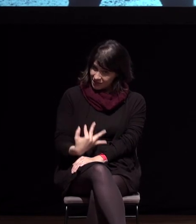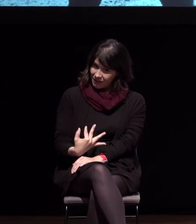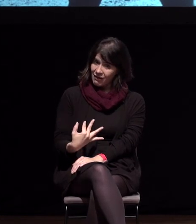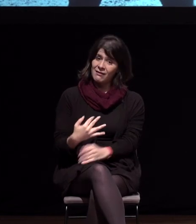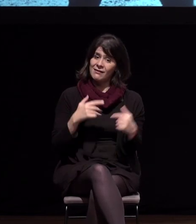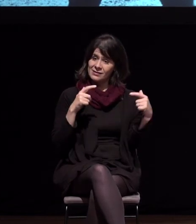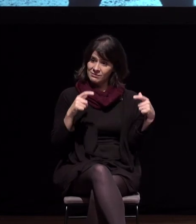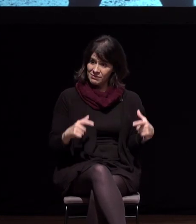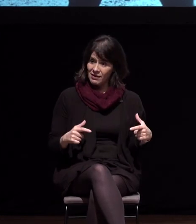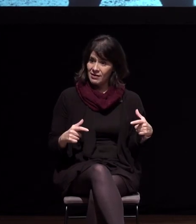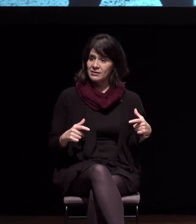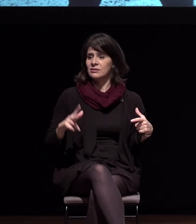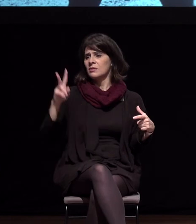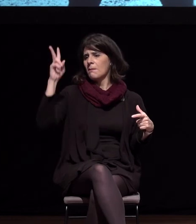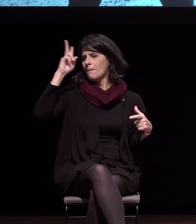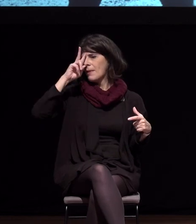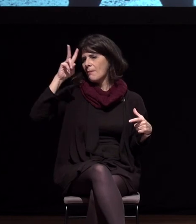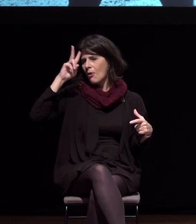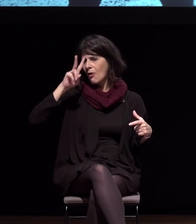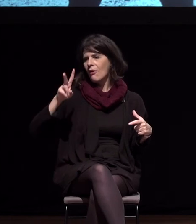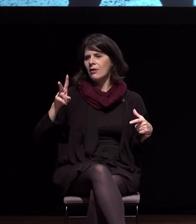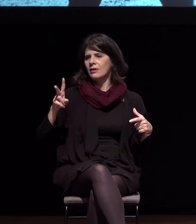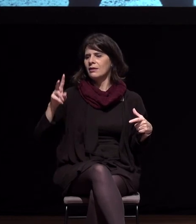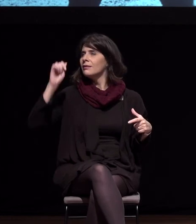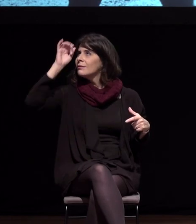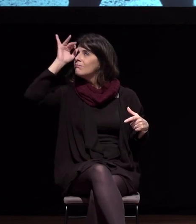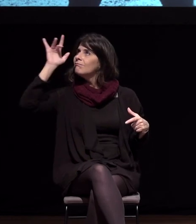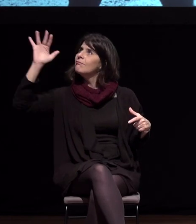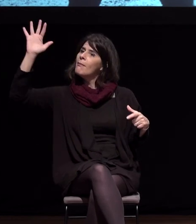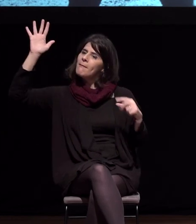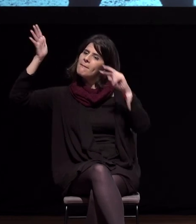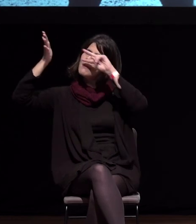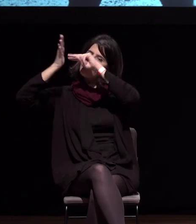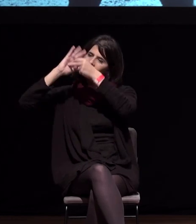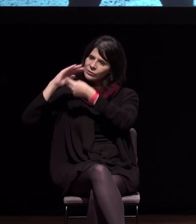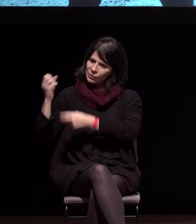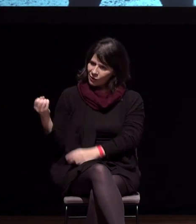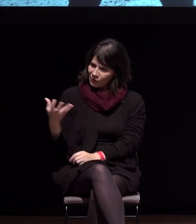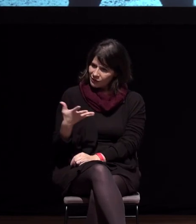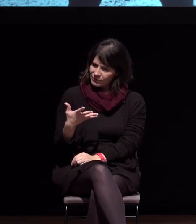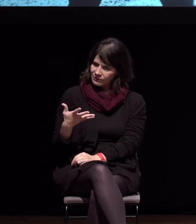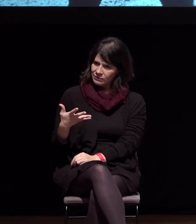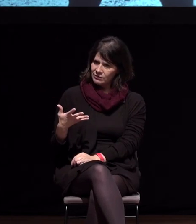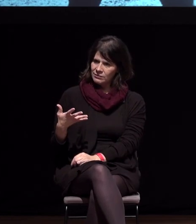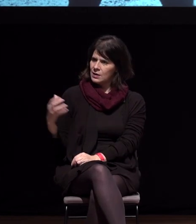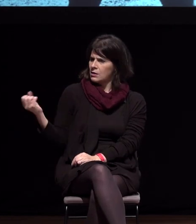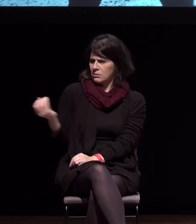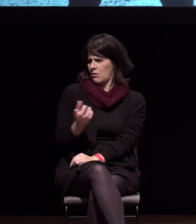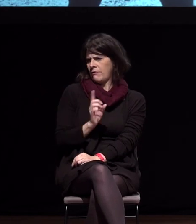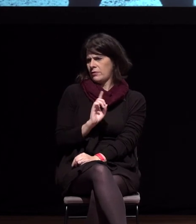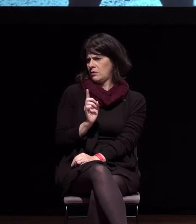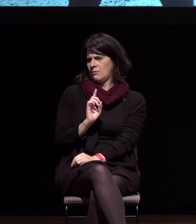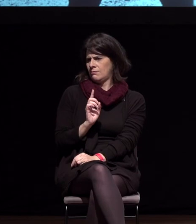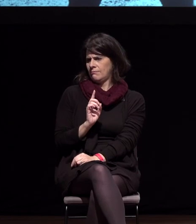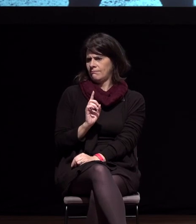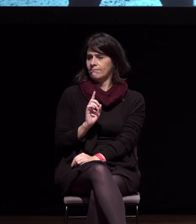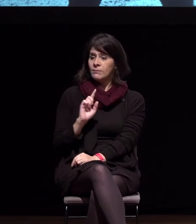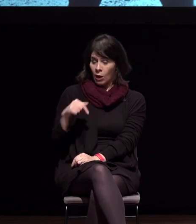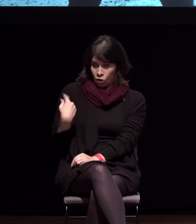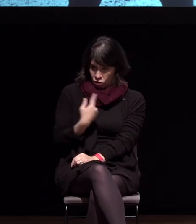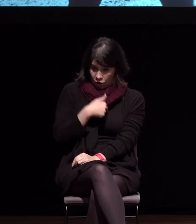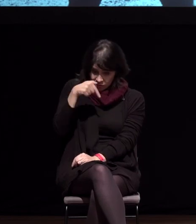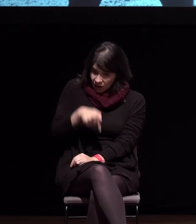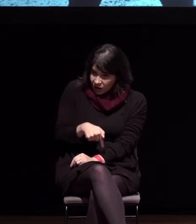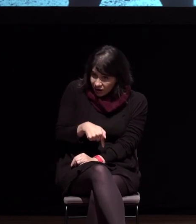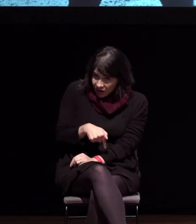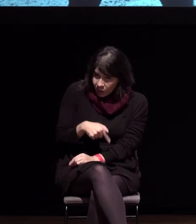espaços, memórias e ressignificação de memória, ela não é recente. Se estamos aqui é porque, antes